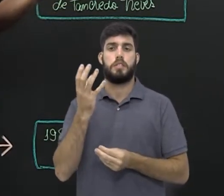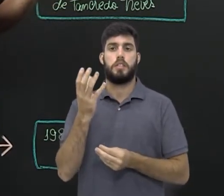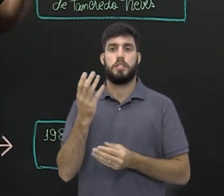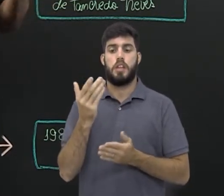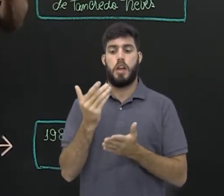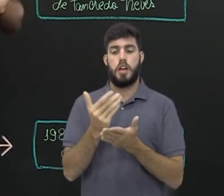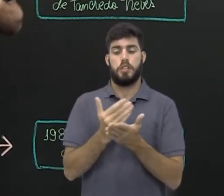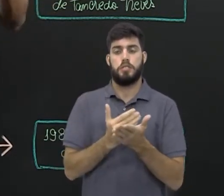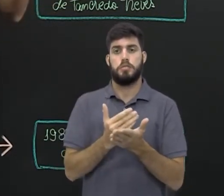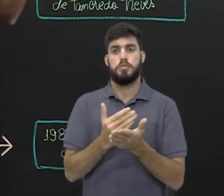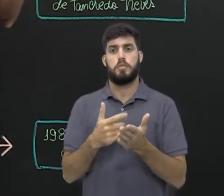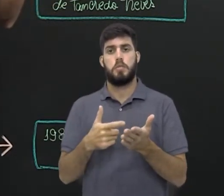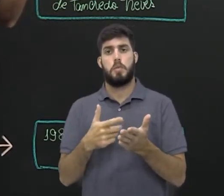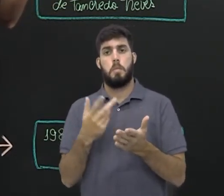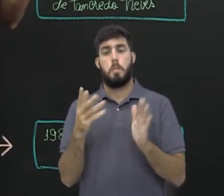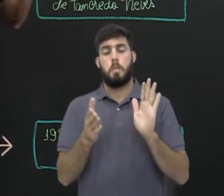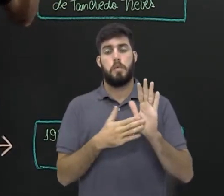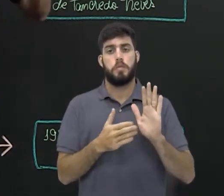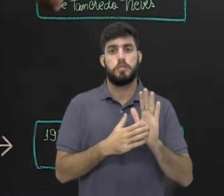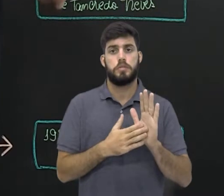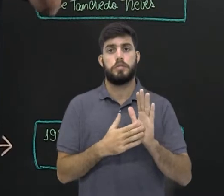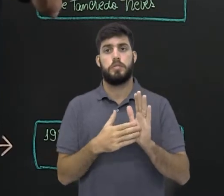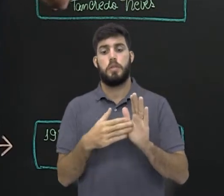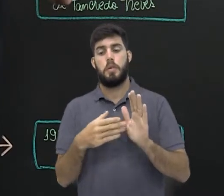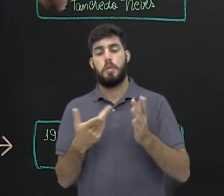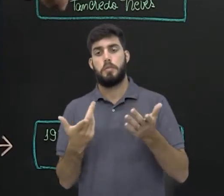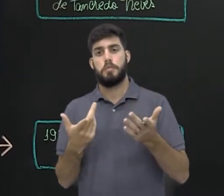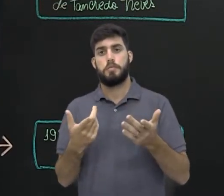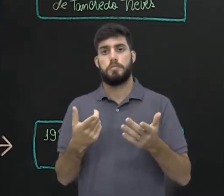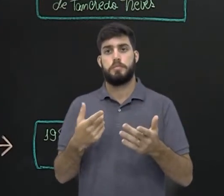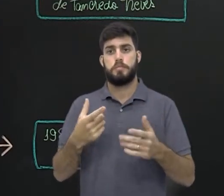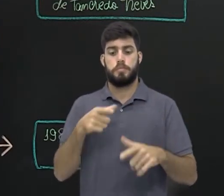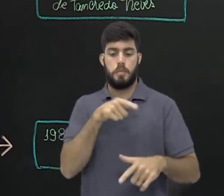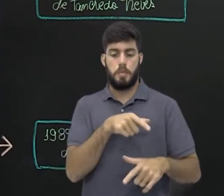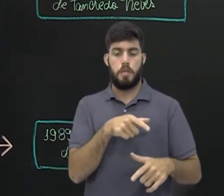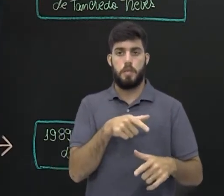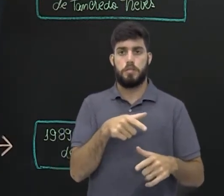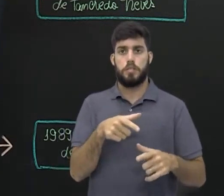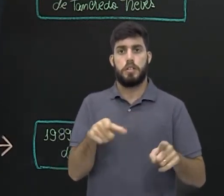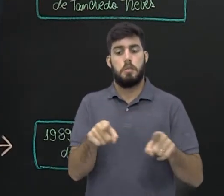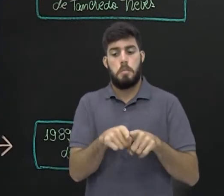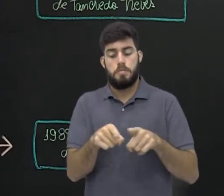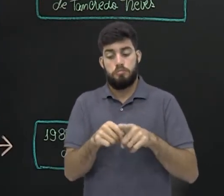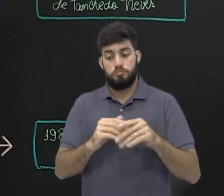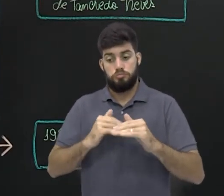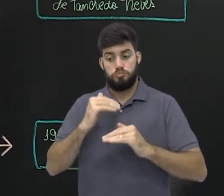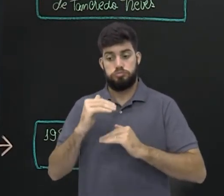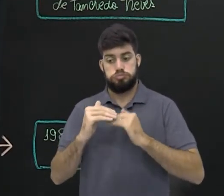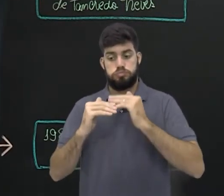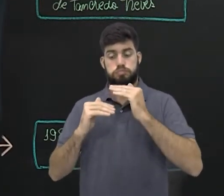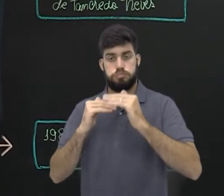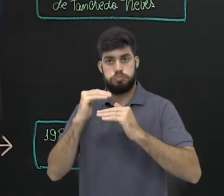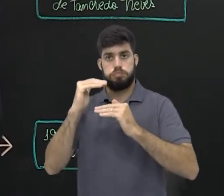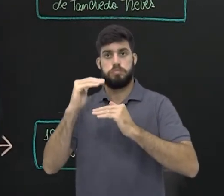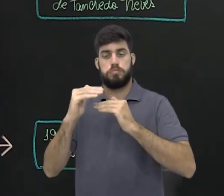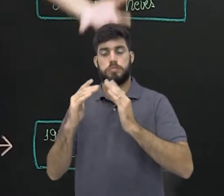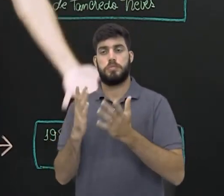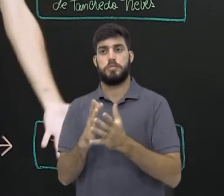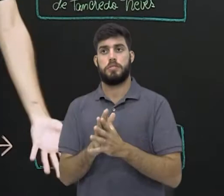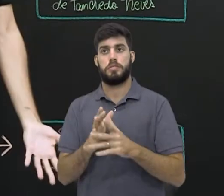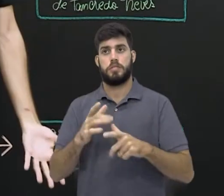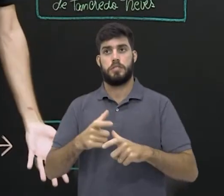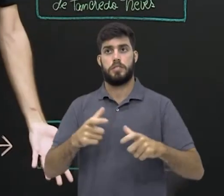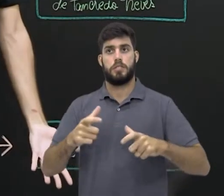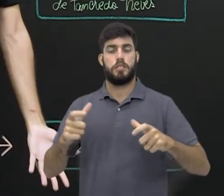projeto dos militares, ou seja, um plano dos militares, e ele foi se tornando um processo, ou seja, um acontecimento que foi se